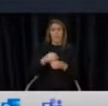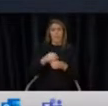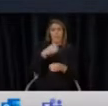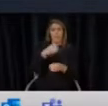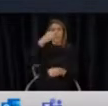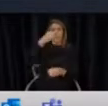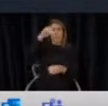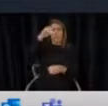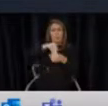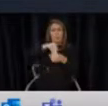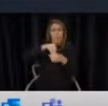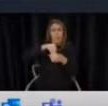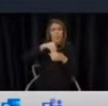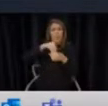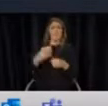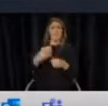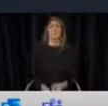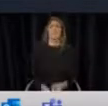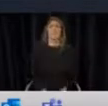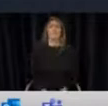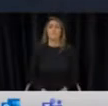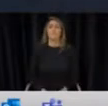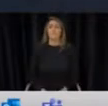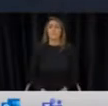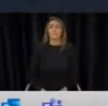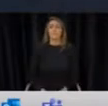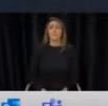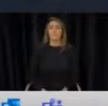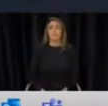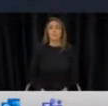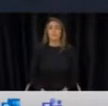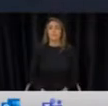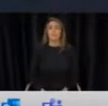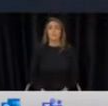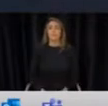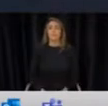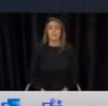transplante de medula óssea que chama Redome. Próximo.